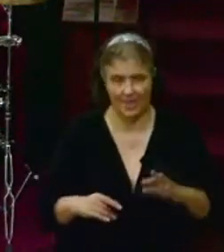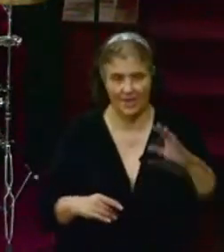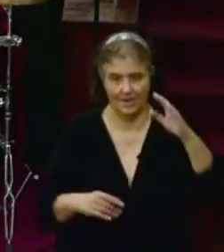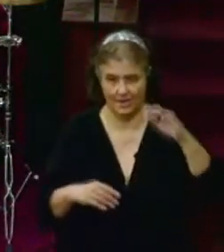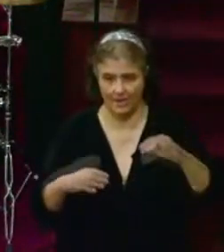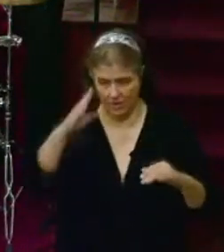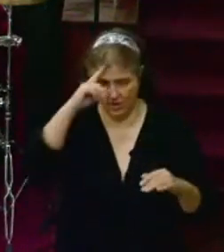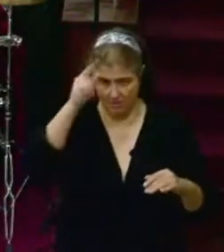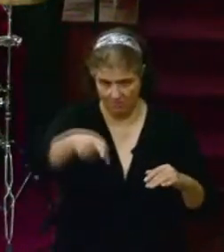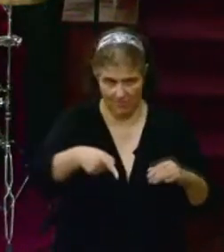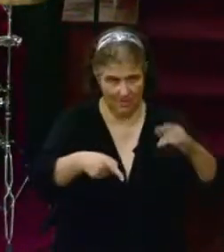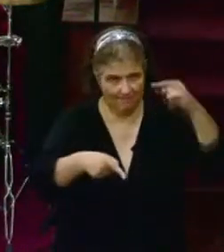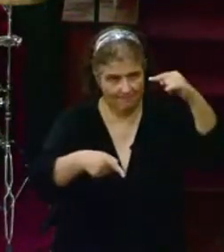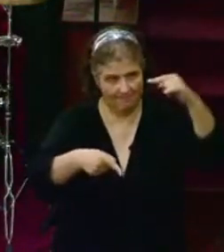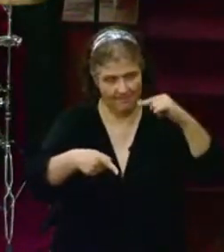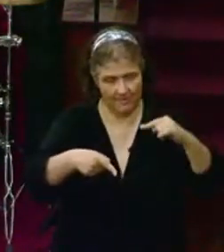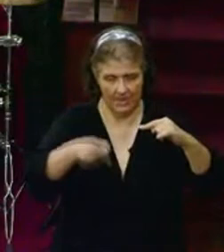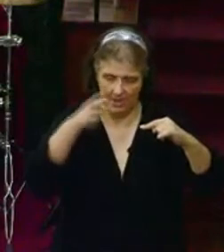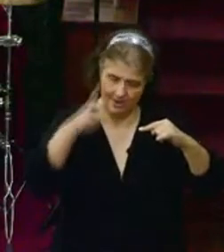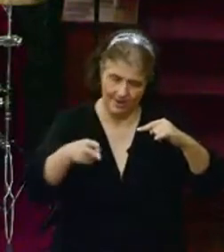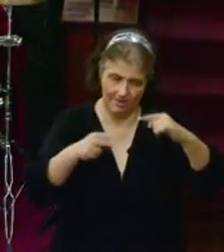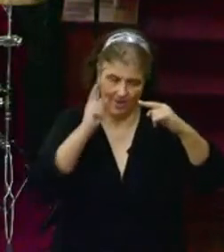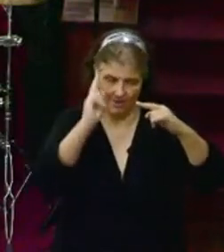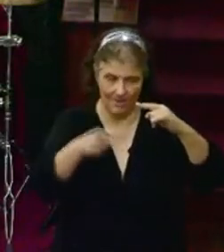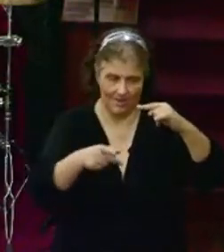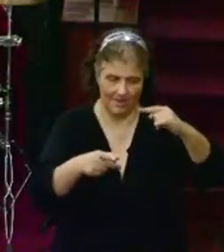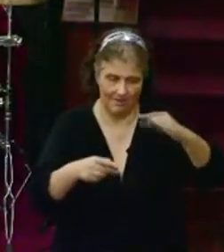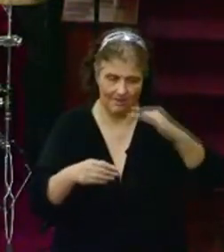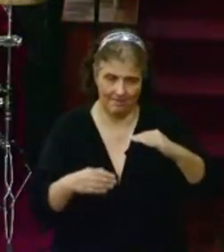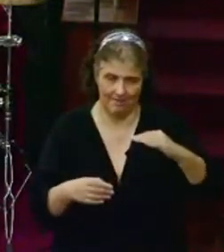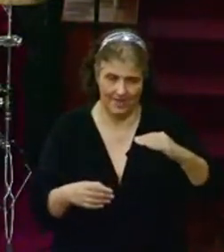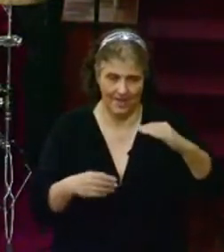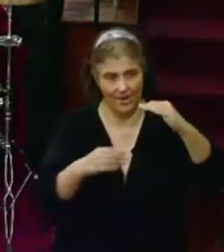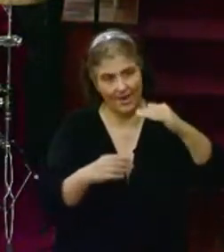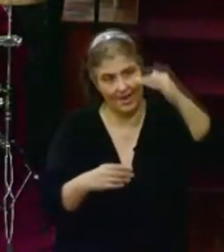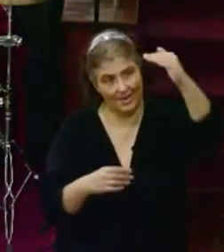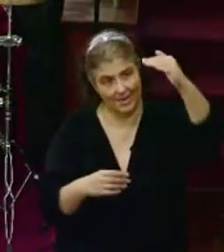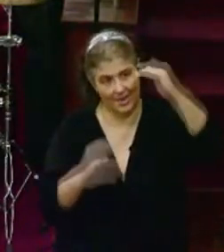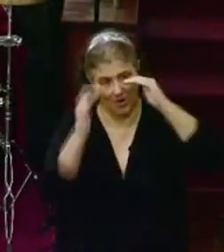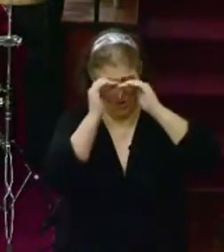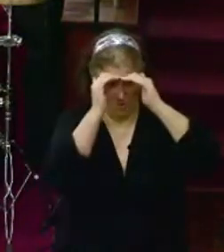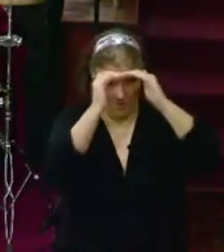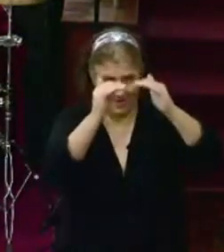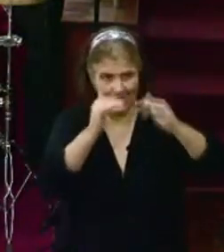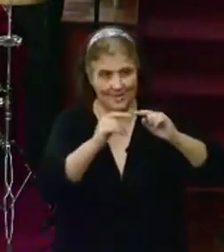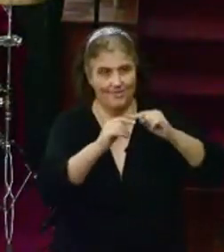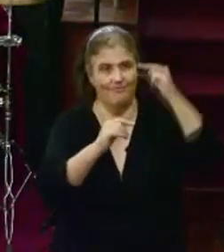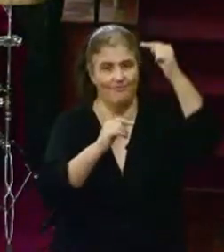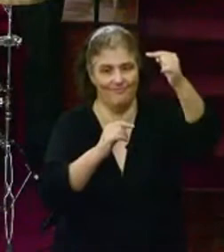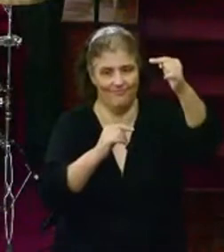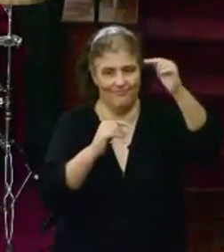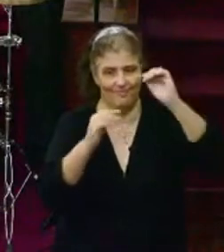é um centurião. Ele vai dizer abaixo que ele tem pessoas subordinadas a ele, ele ordena e as pessoas executam. Então ele está